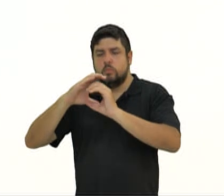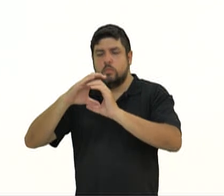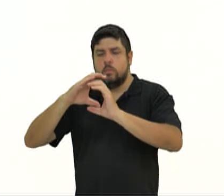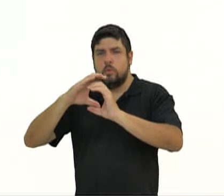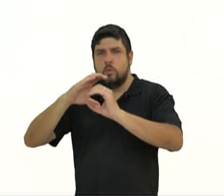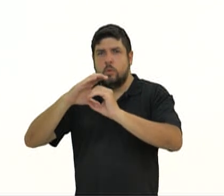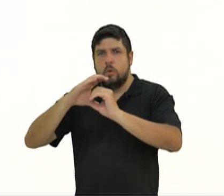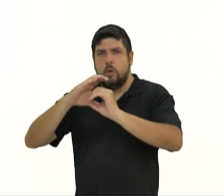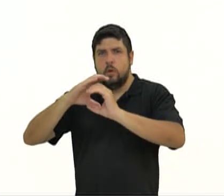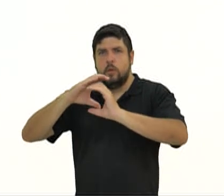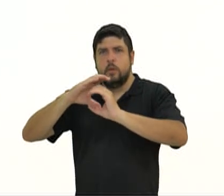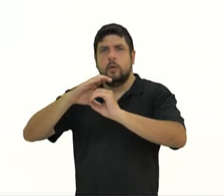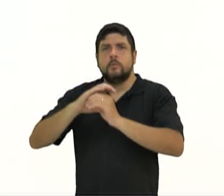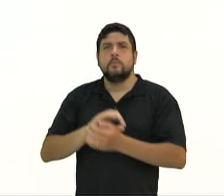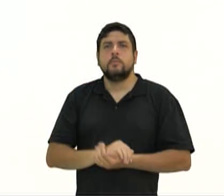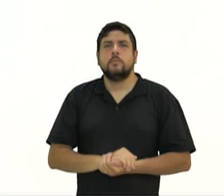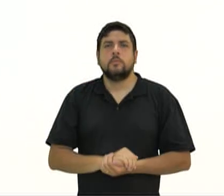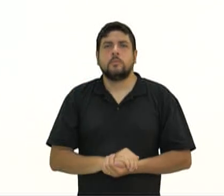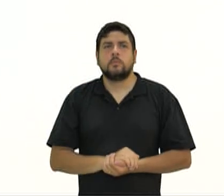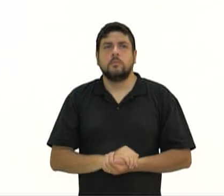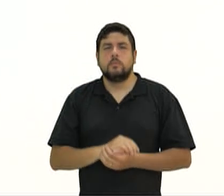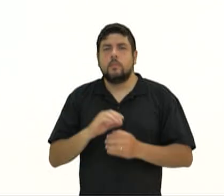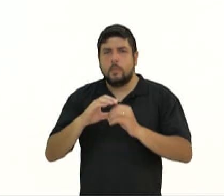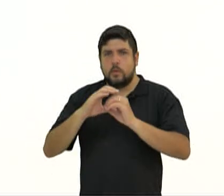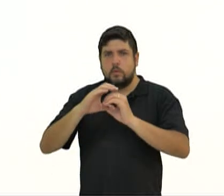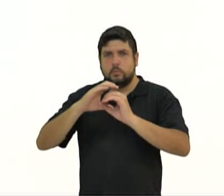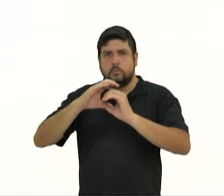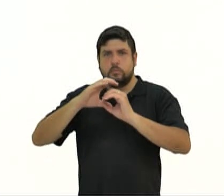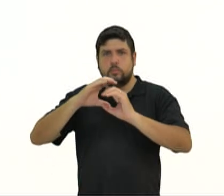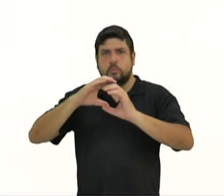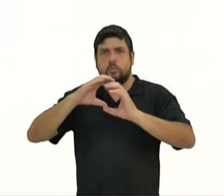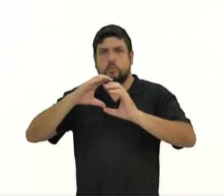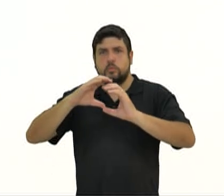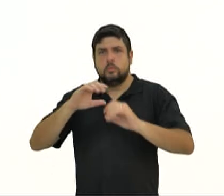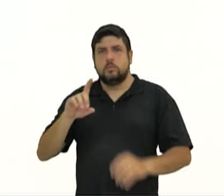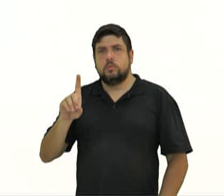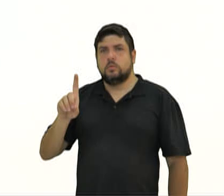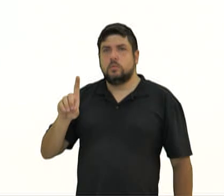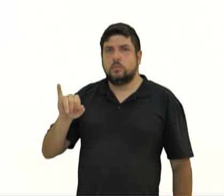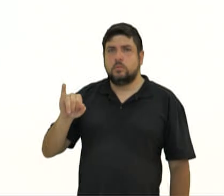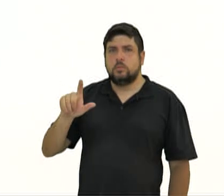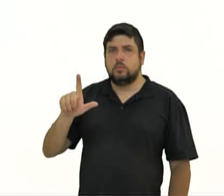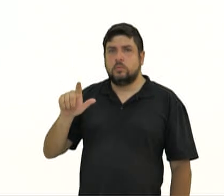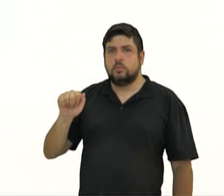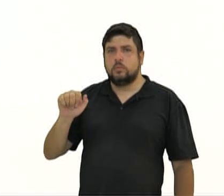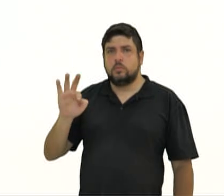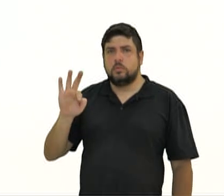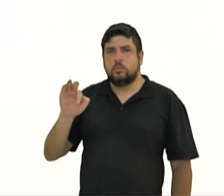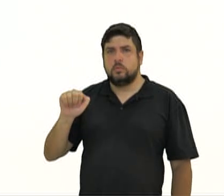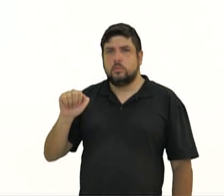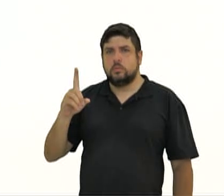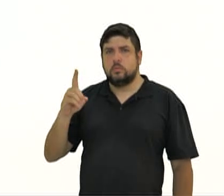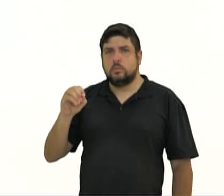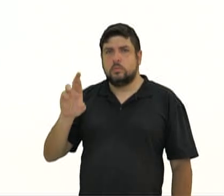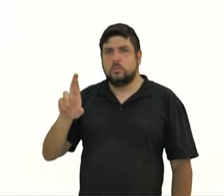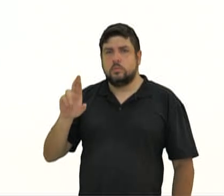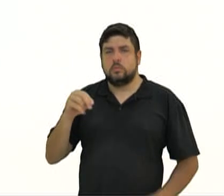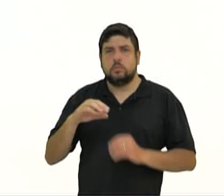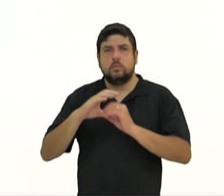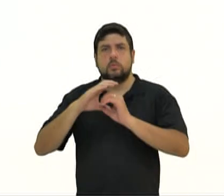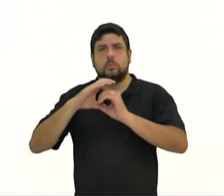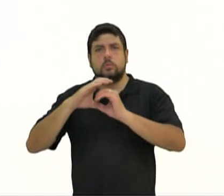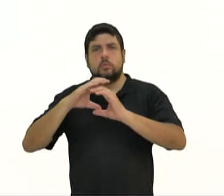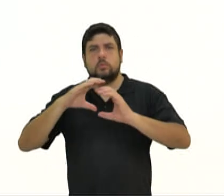nós temos um outro músculo, que é o músculo dilatador. Então, o músculo dilatador, quando tem